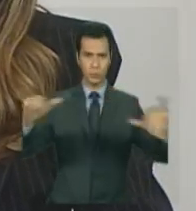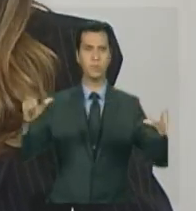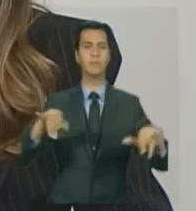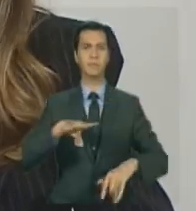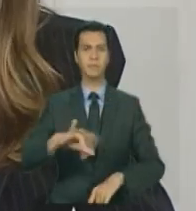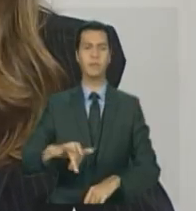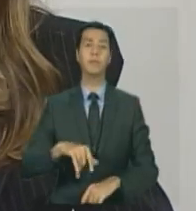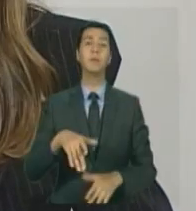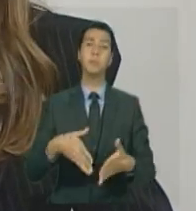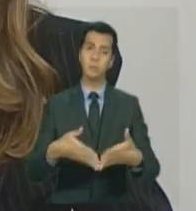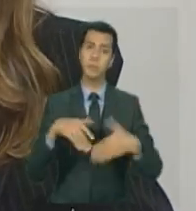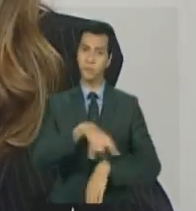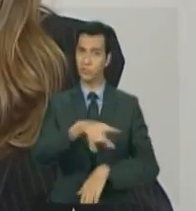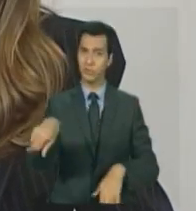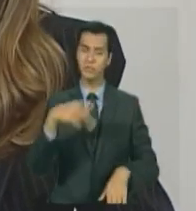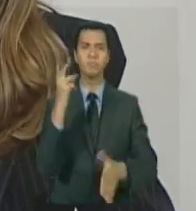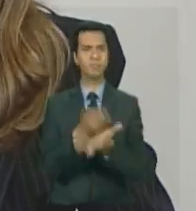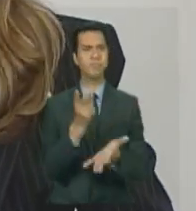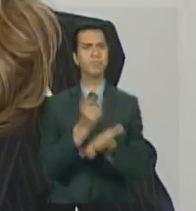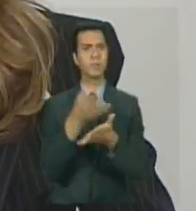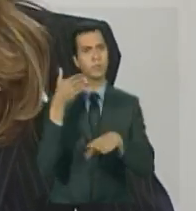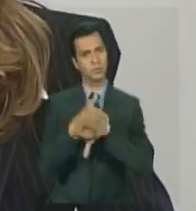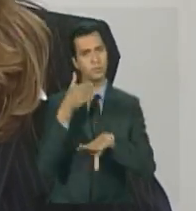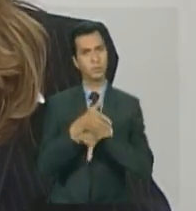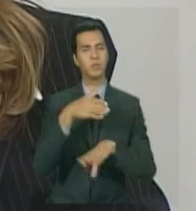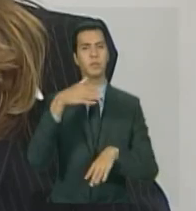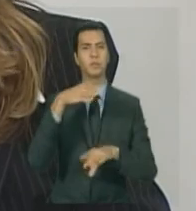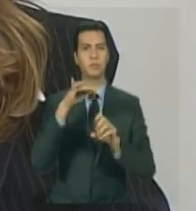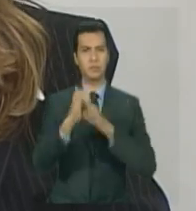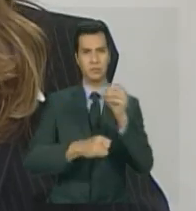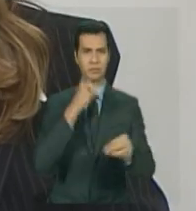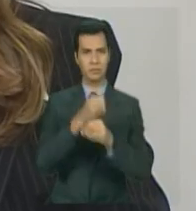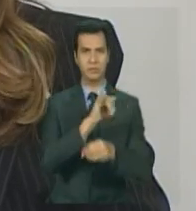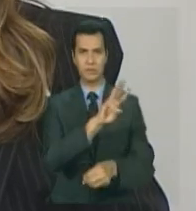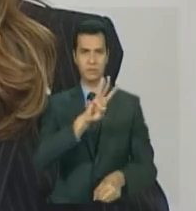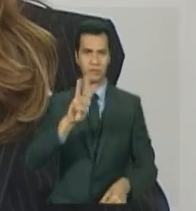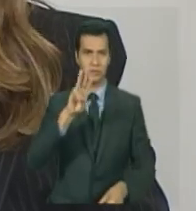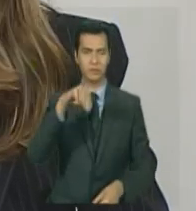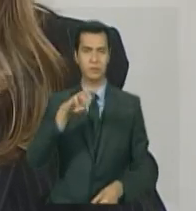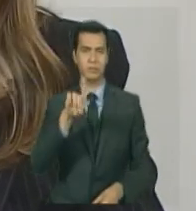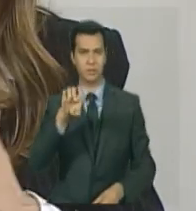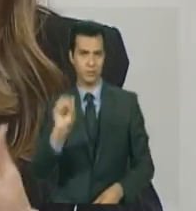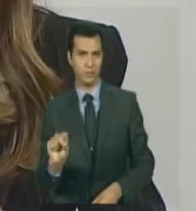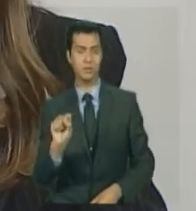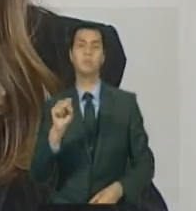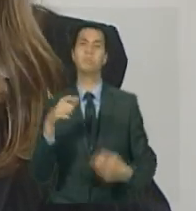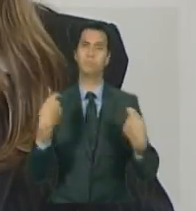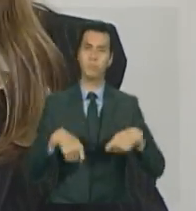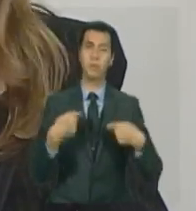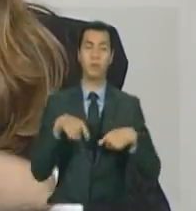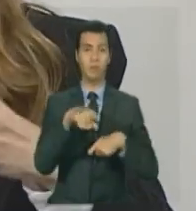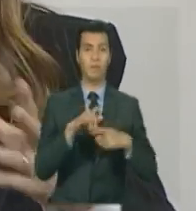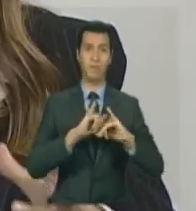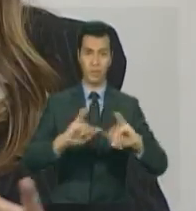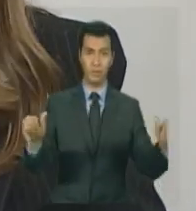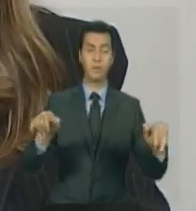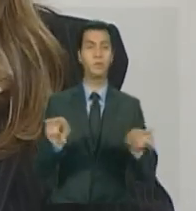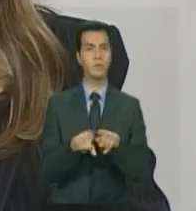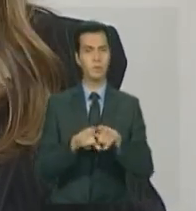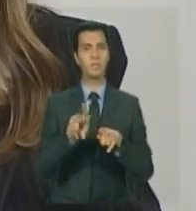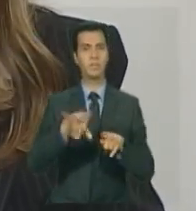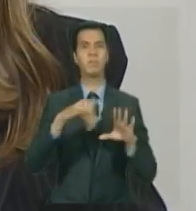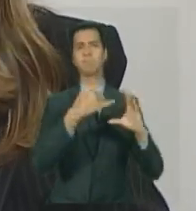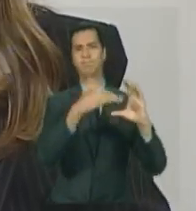que entrem no site do MDS periodicamente, porque vai estar lá o aviso e a informação. Vamos encaminhar também e-mails para os